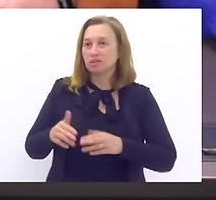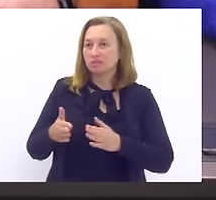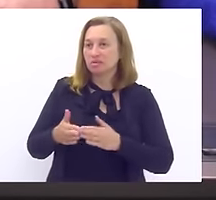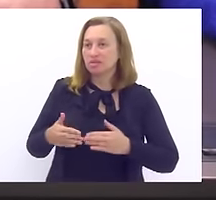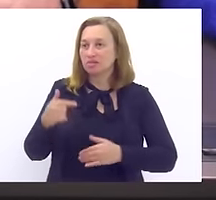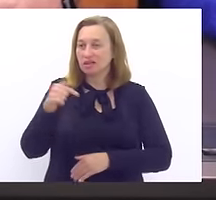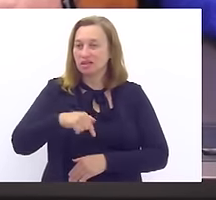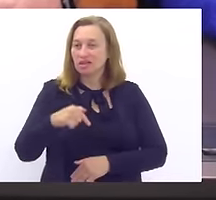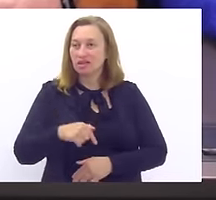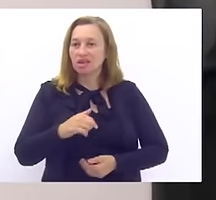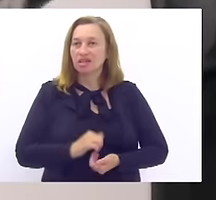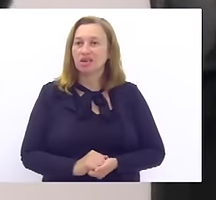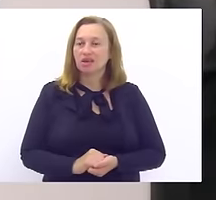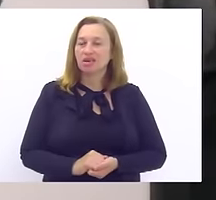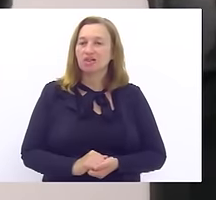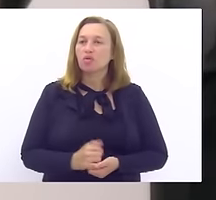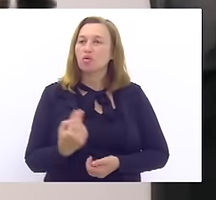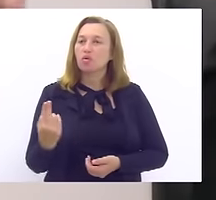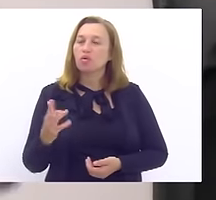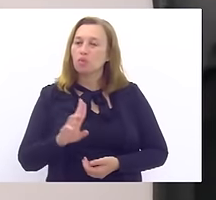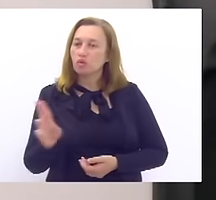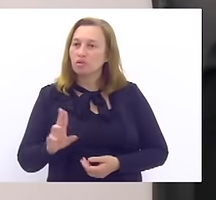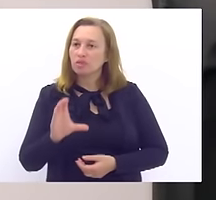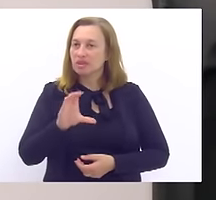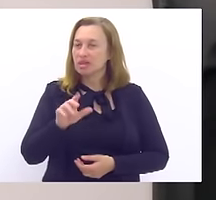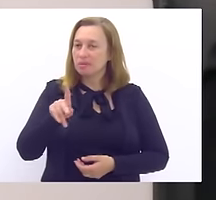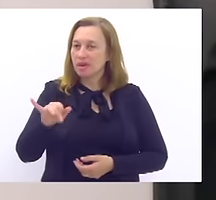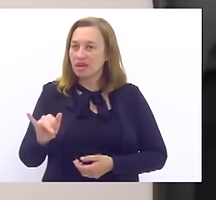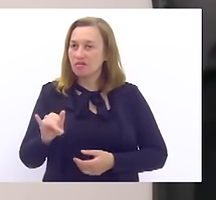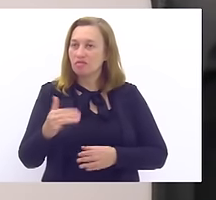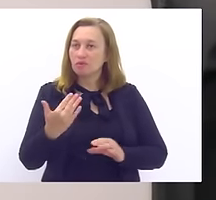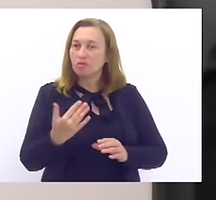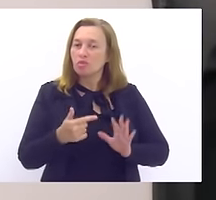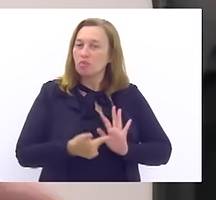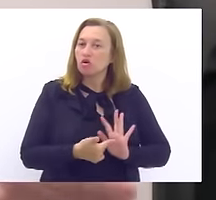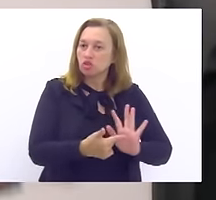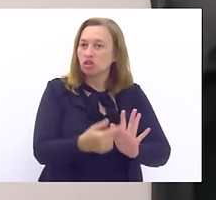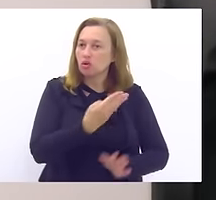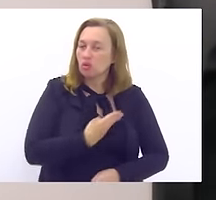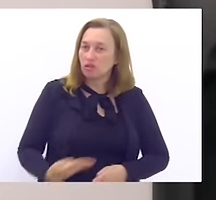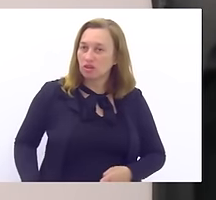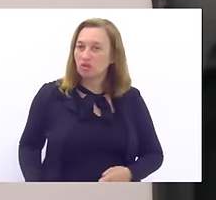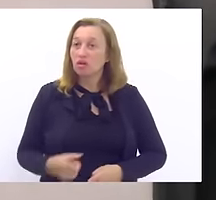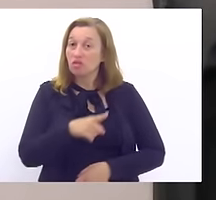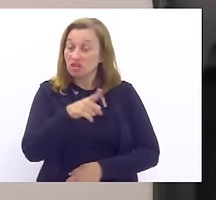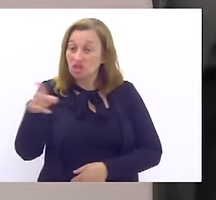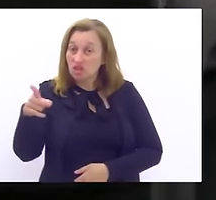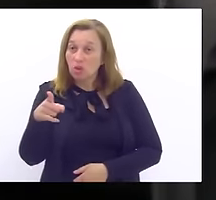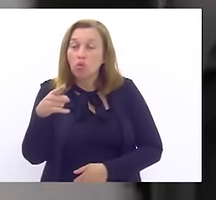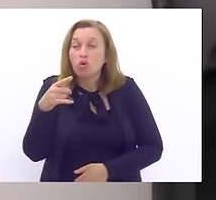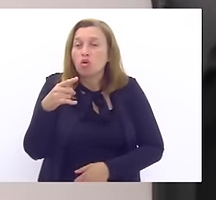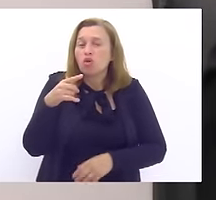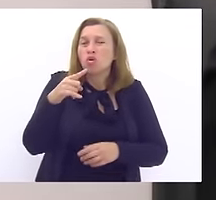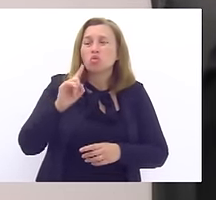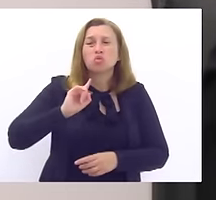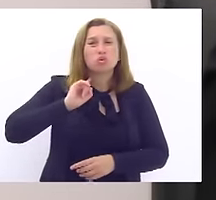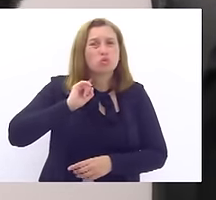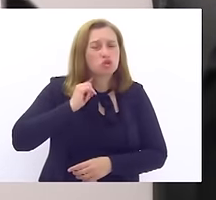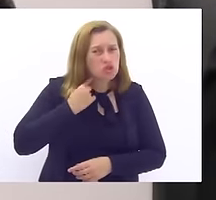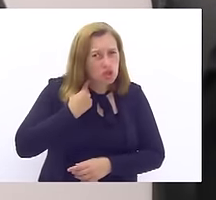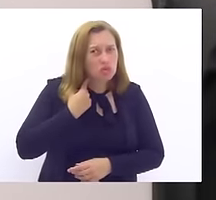em nome da CPI vamos levar o que aconteceu aqui hoje ao Governador porque como eu disse que vocês estão manchando o governo do estado